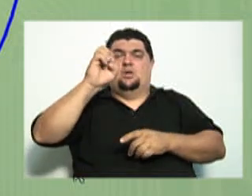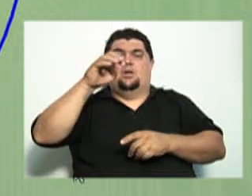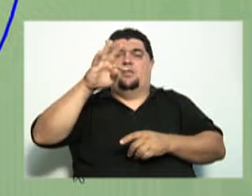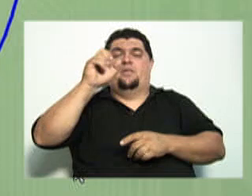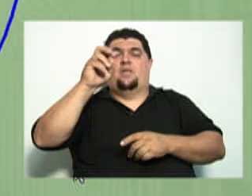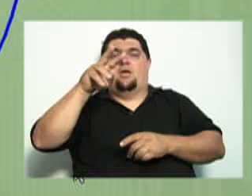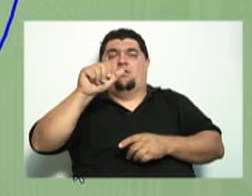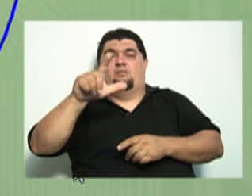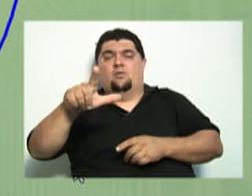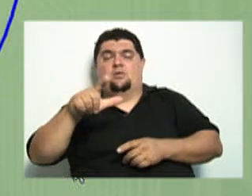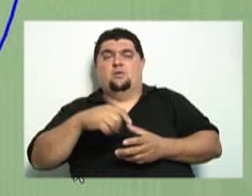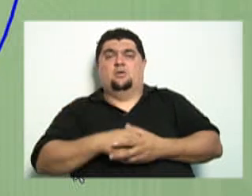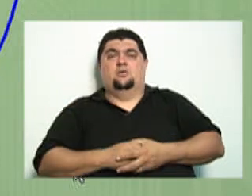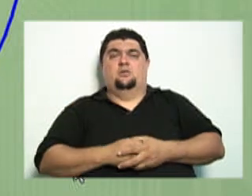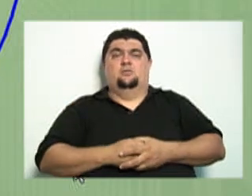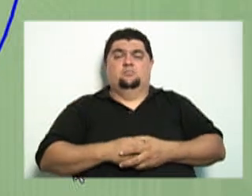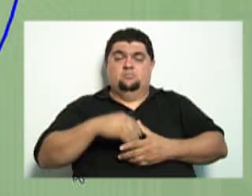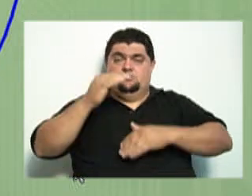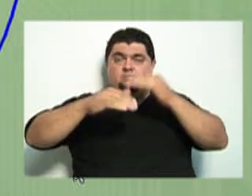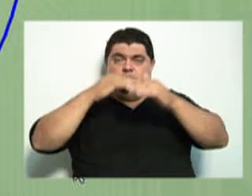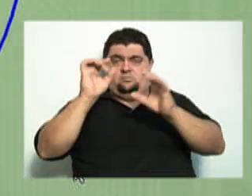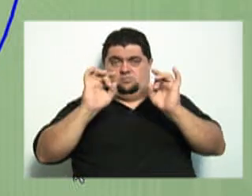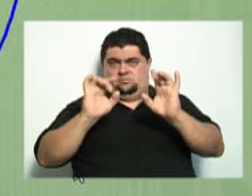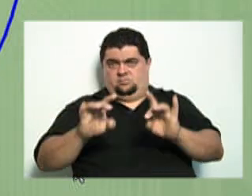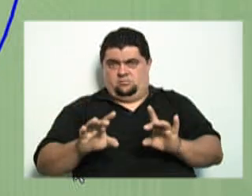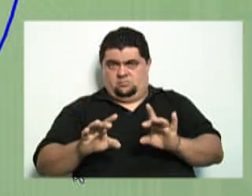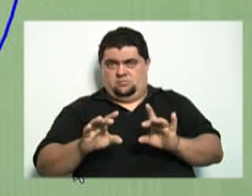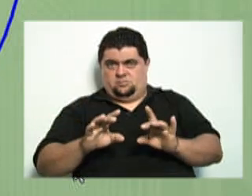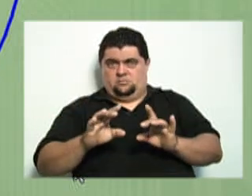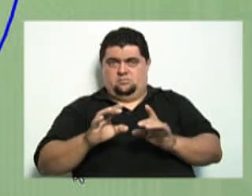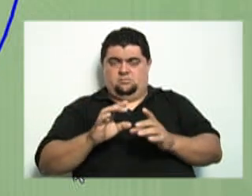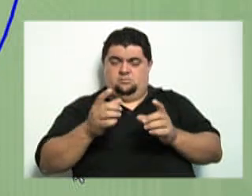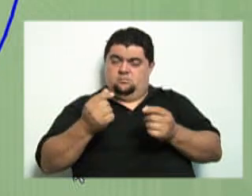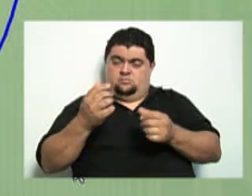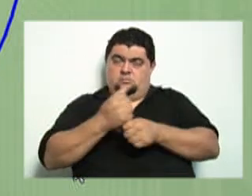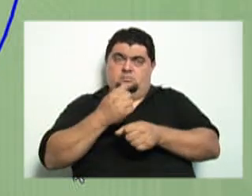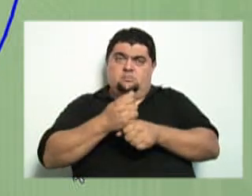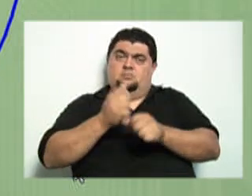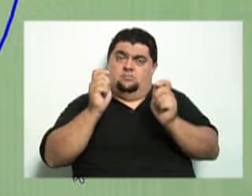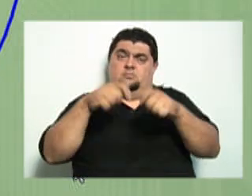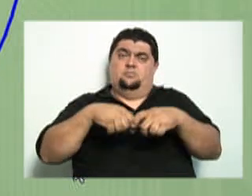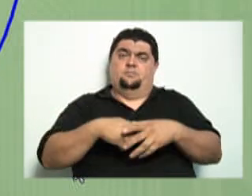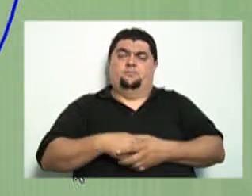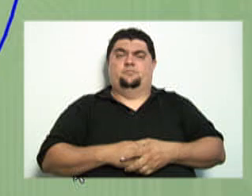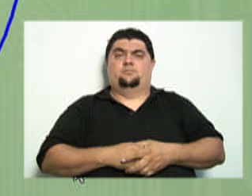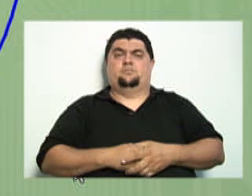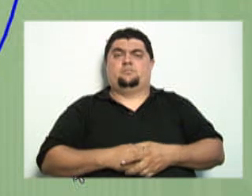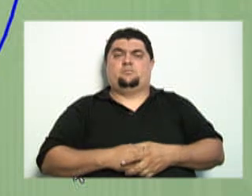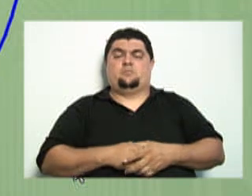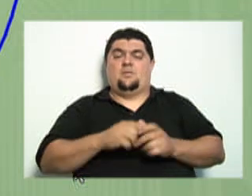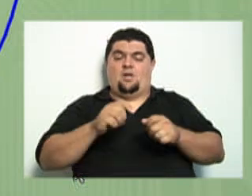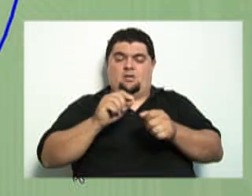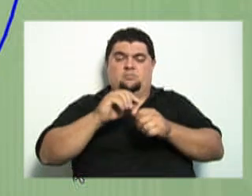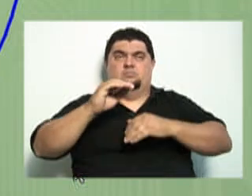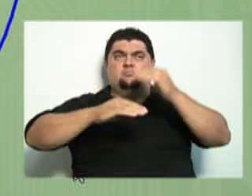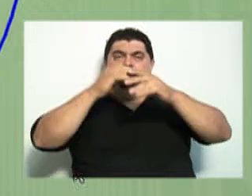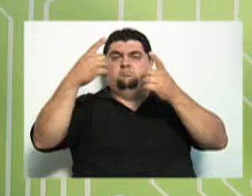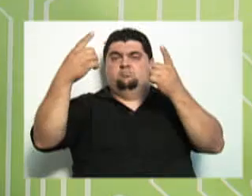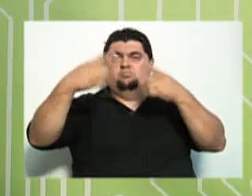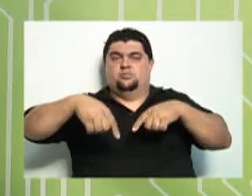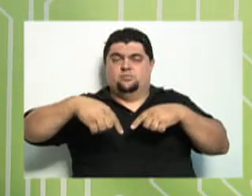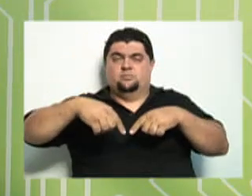Então, desenvolvimento sozinho, ele pode existir. Desenvolvimento econômico sozinho. Pode existir desenvolvimento político, pode